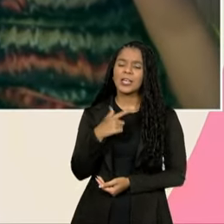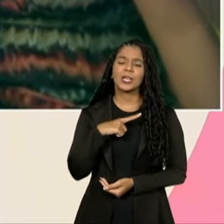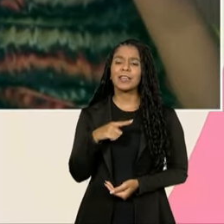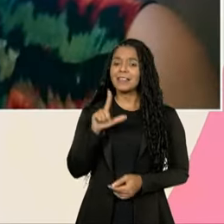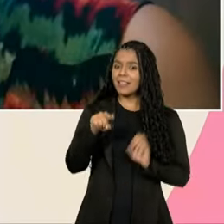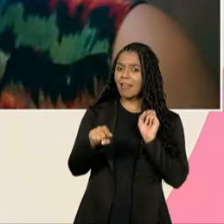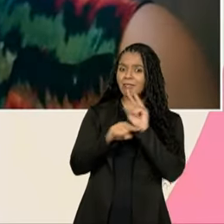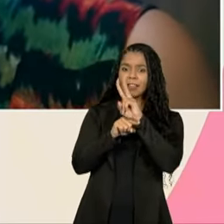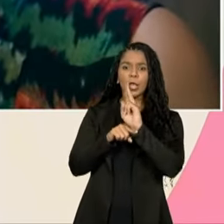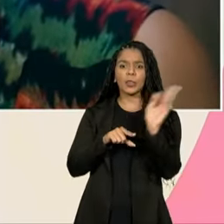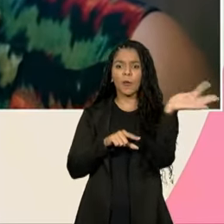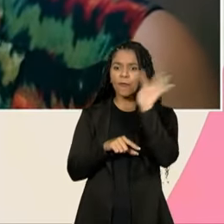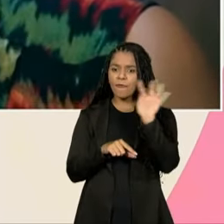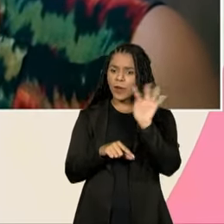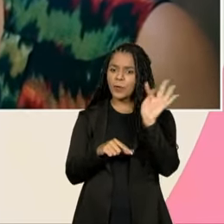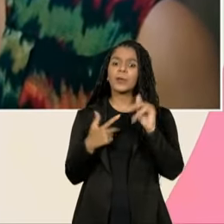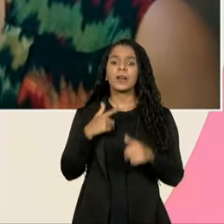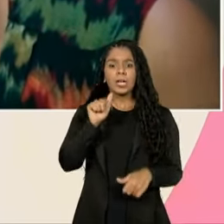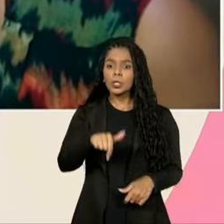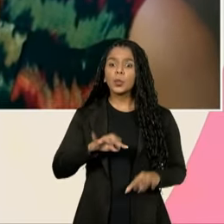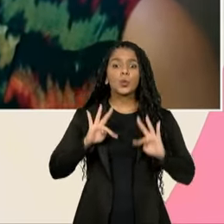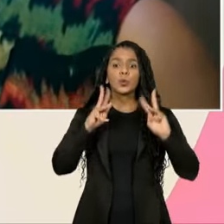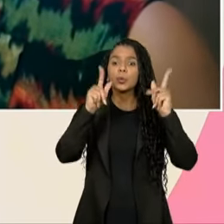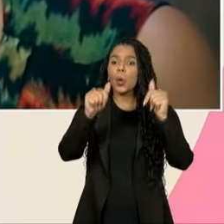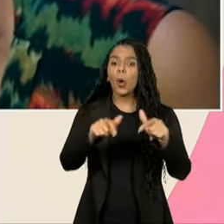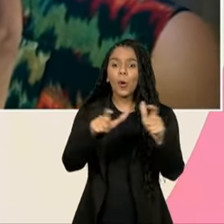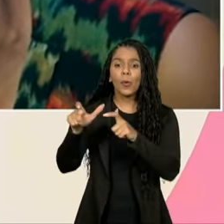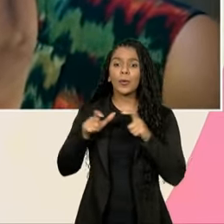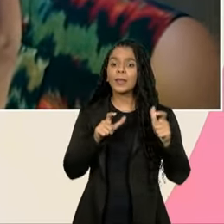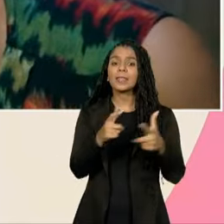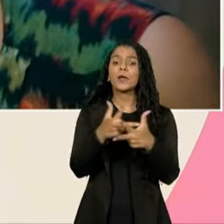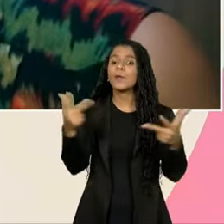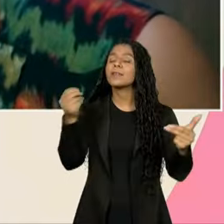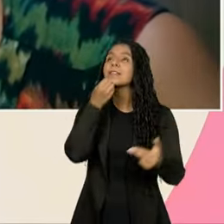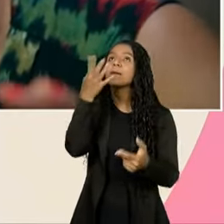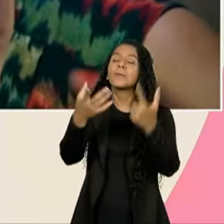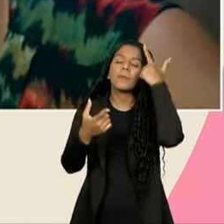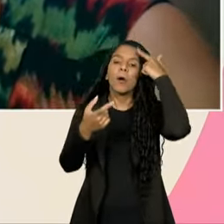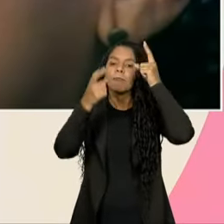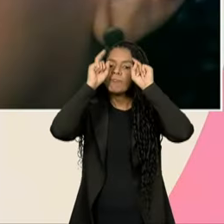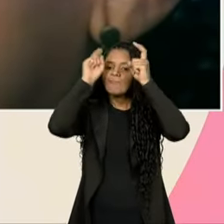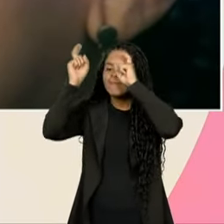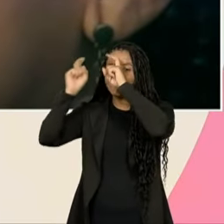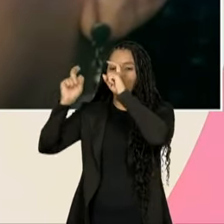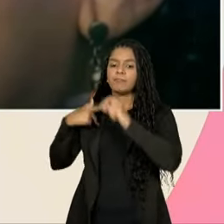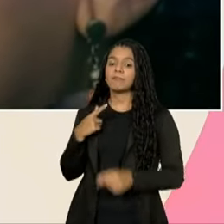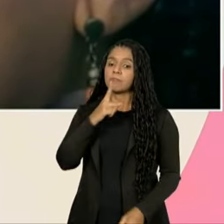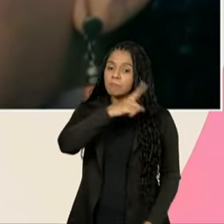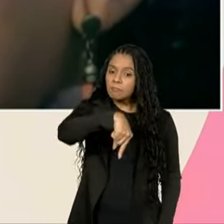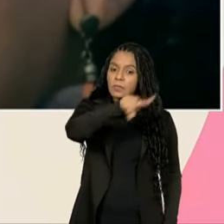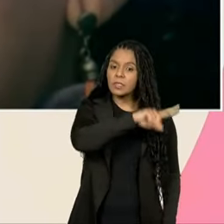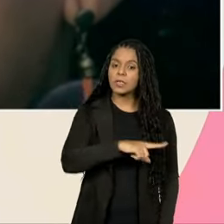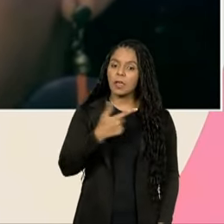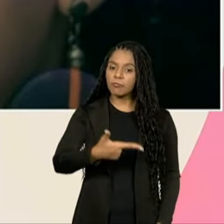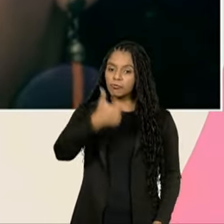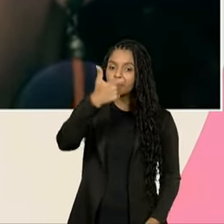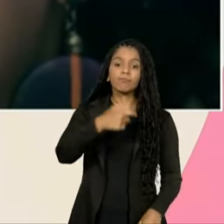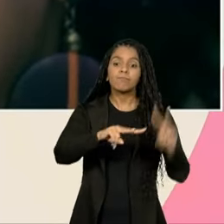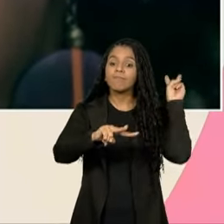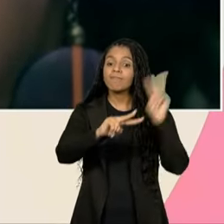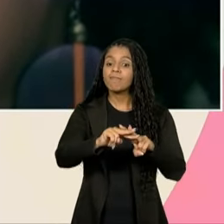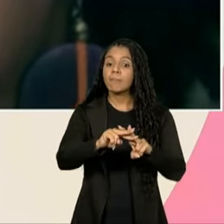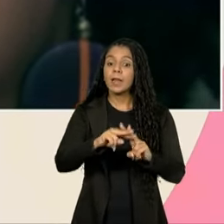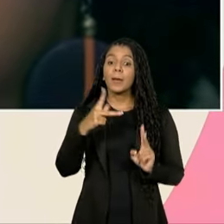estão na universidade. Ela está em tudo quanto é lugar que tem coisa boa sendo pensada. E esses desgraçados estão na Papuda. Então